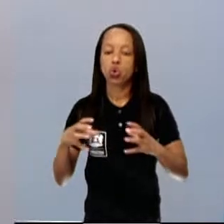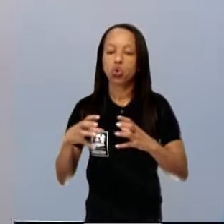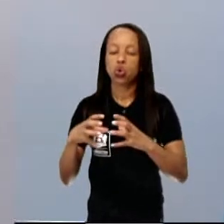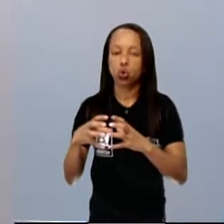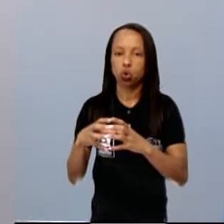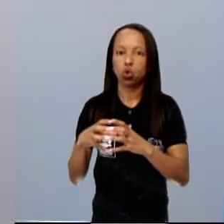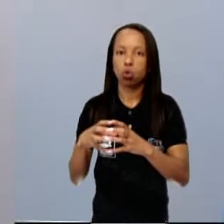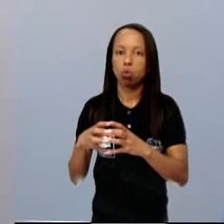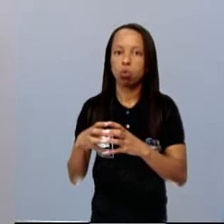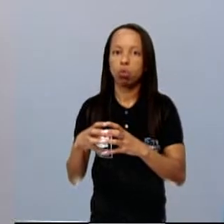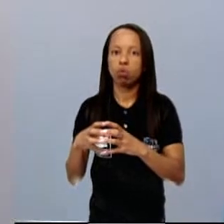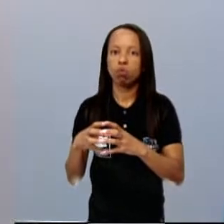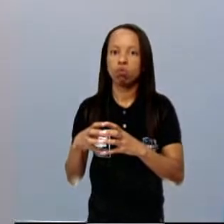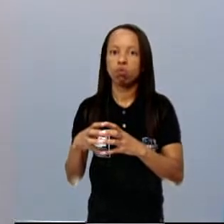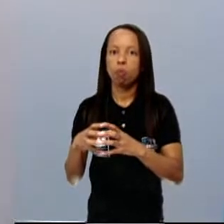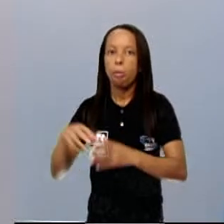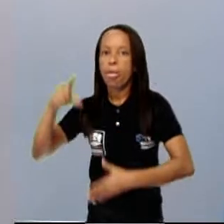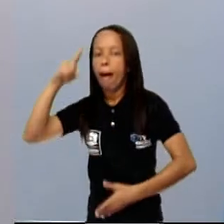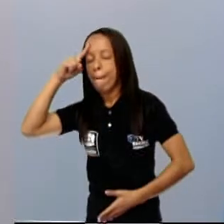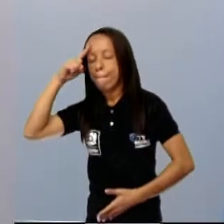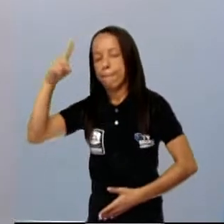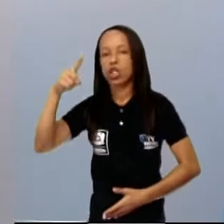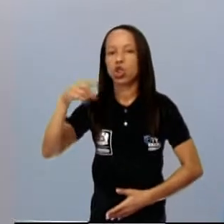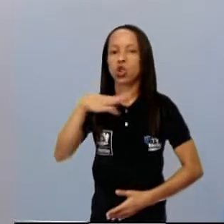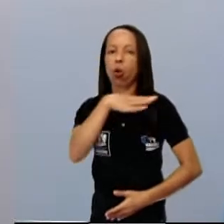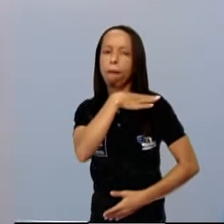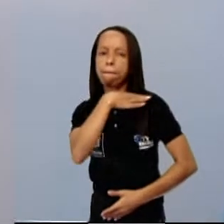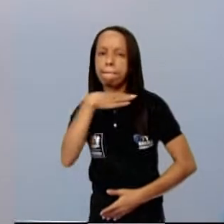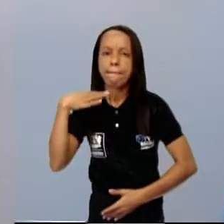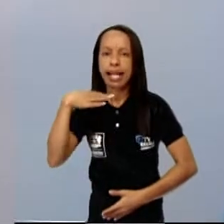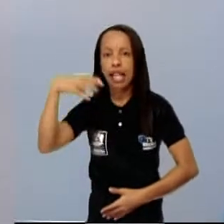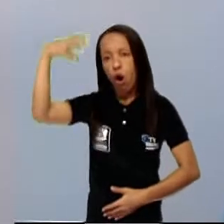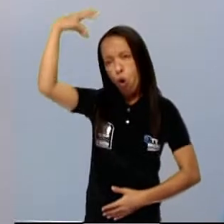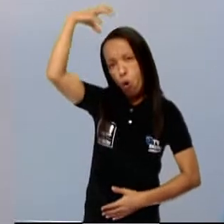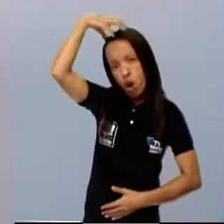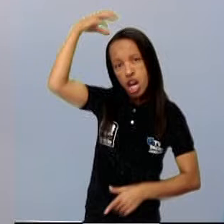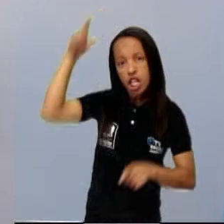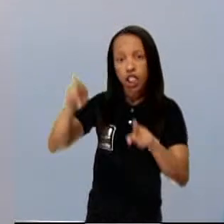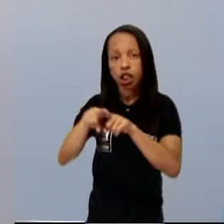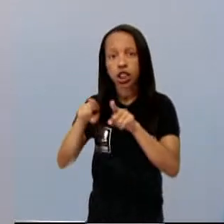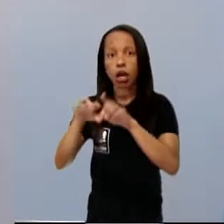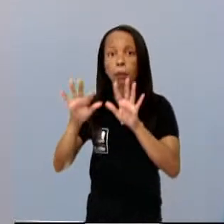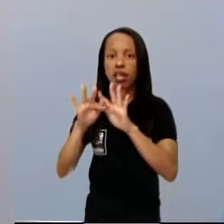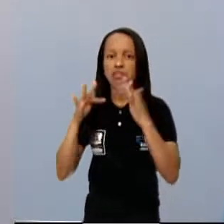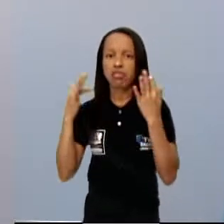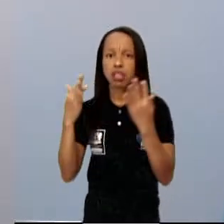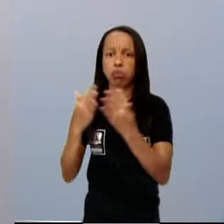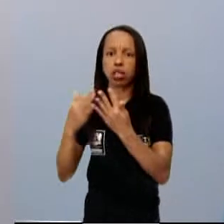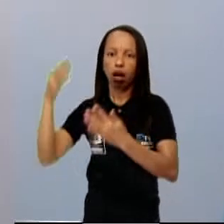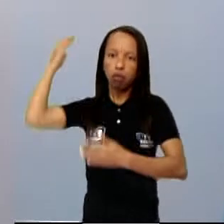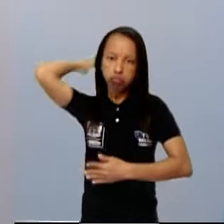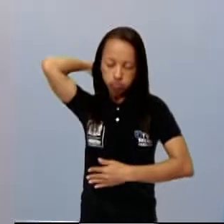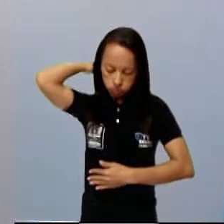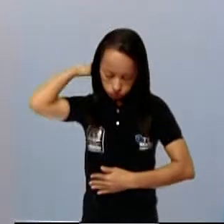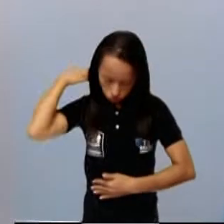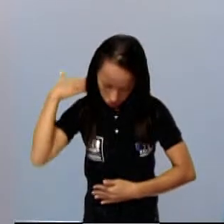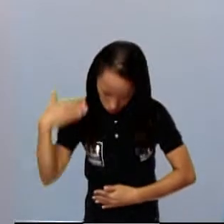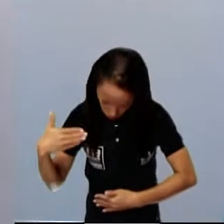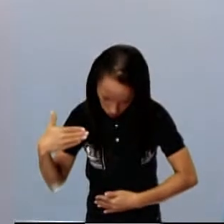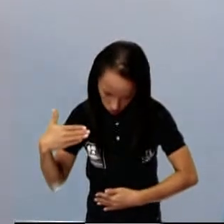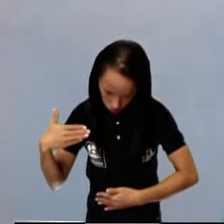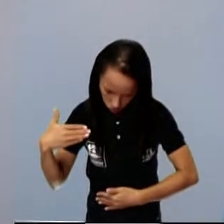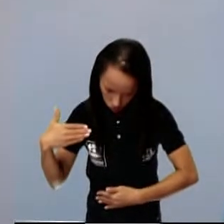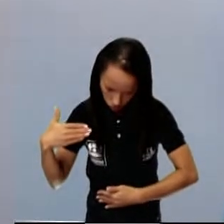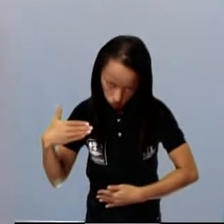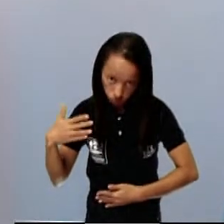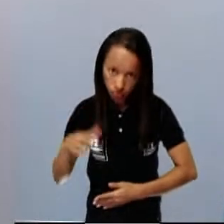Com guilhotina. Olha aqui, ó, no slide, saca aí. Essa cabecinha aqui é da mulher do rei, chamada Maria Antonieta.